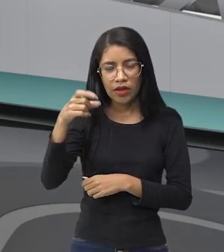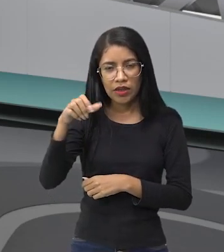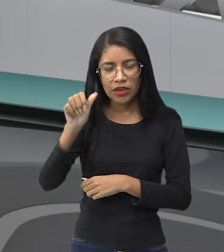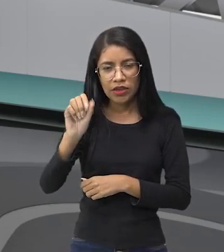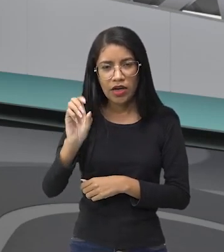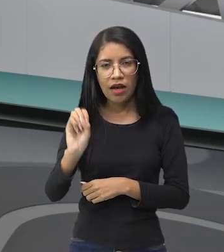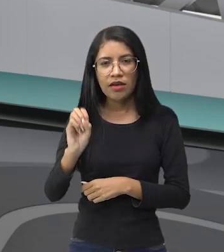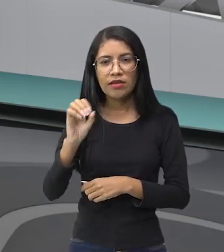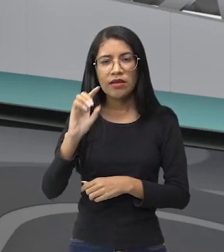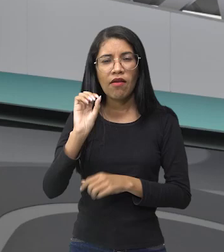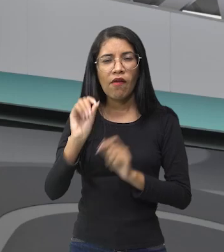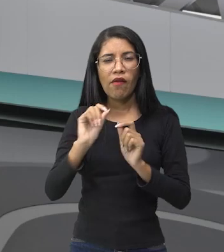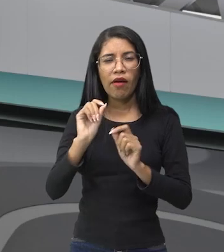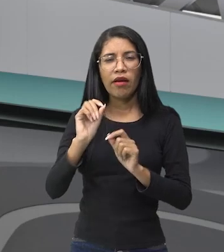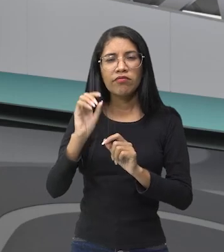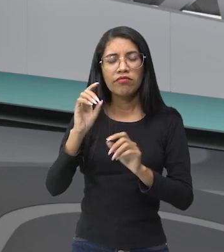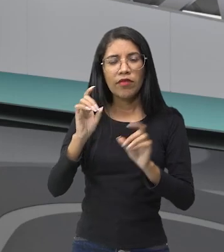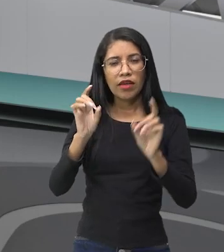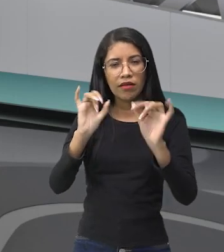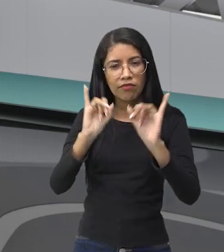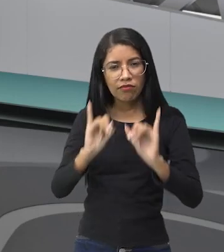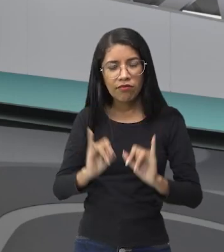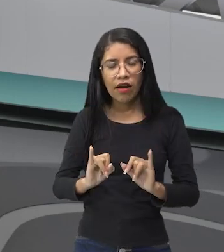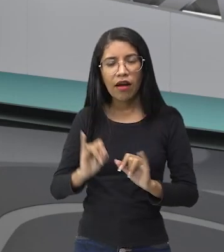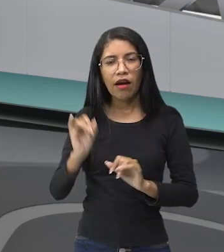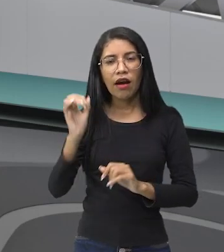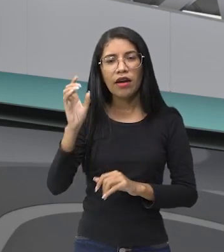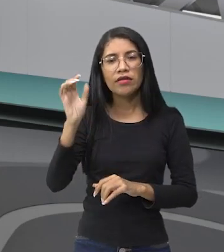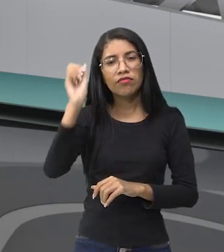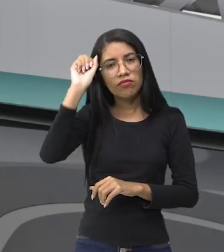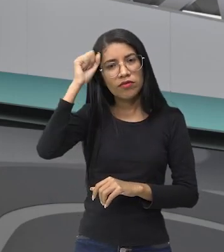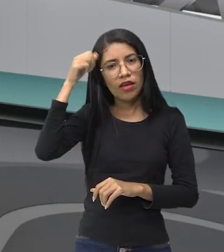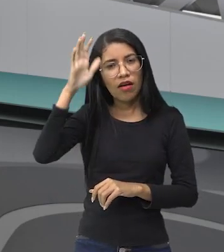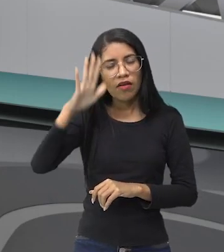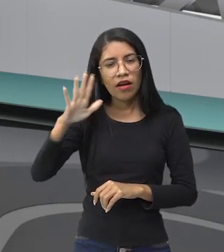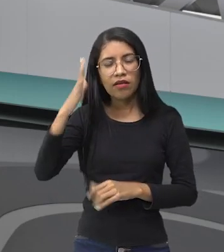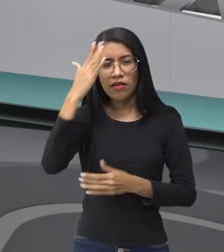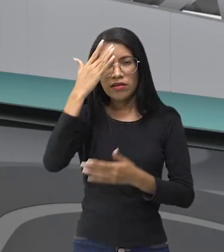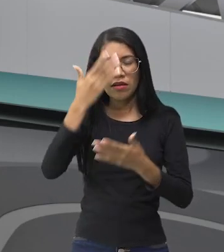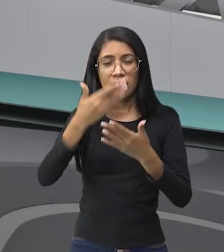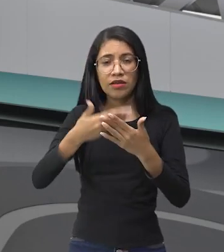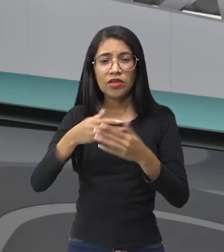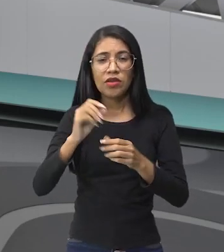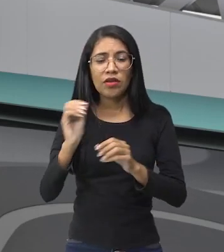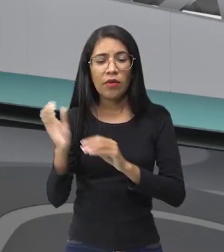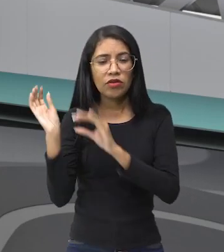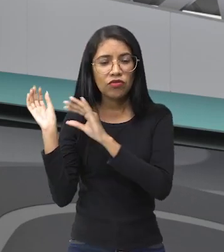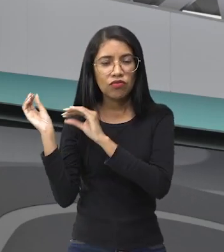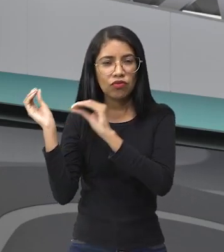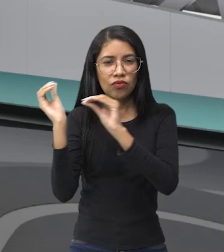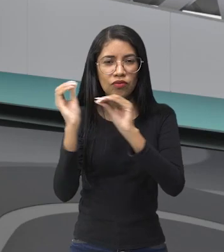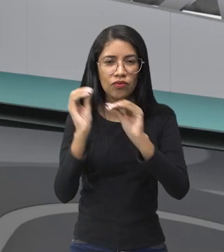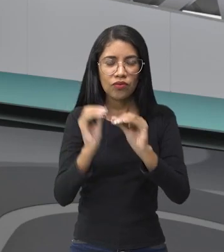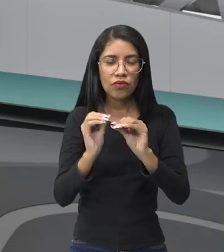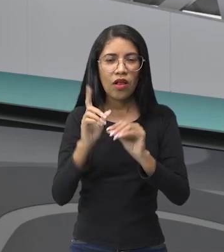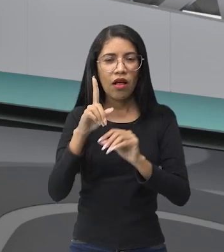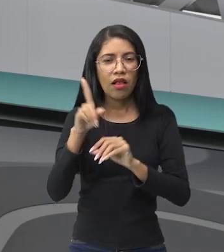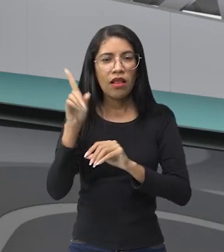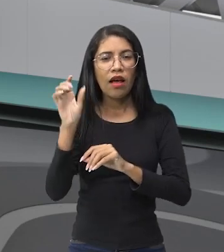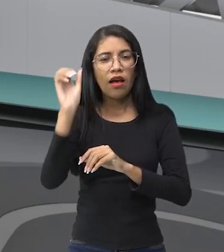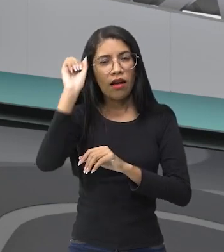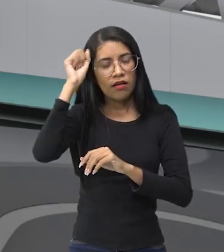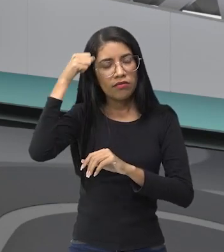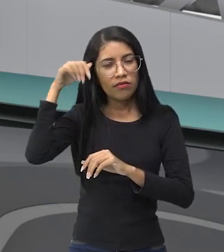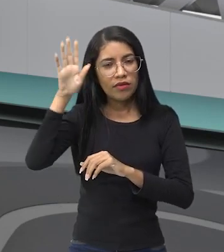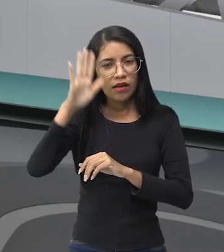divindades africanas, que fazem essa questão da divindade, que eles acreditam. Então, eles trouxeram essa crença